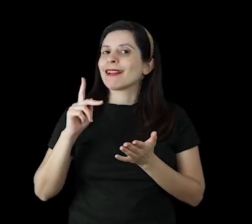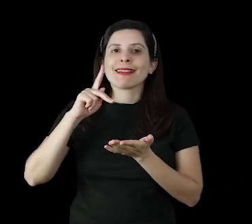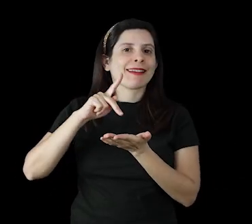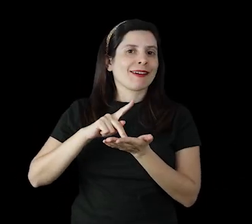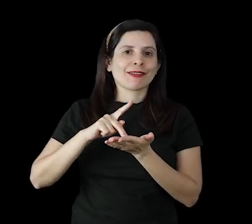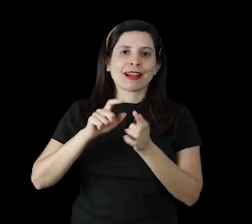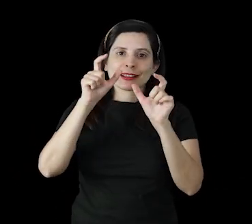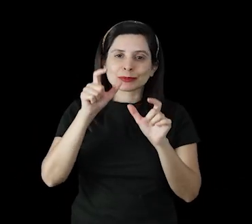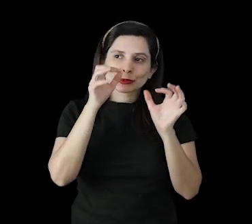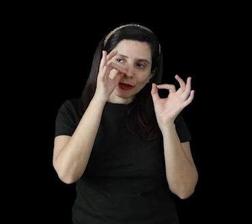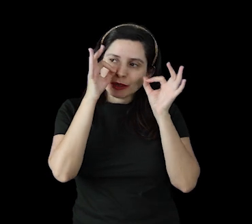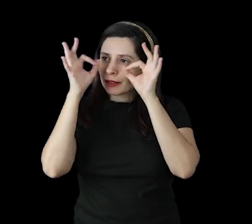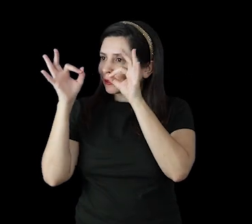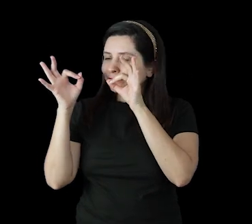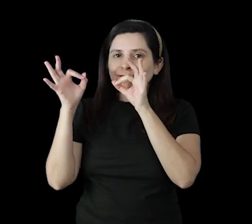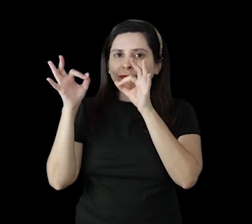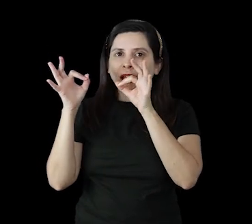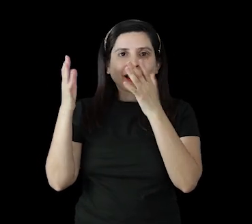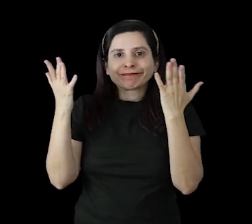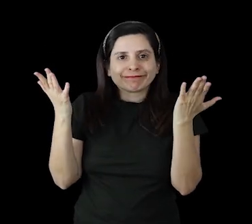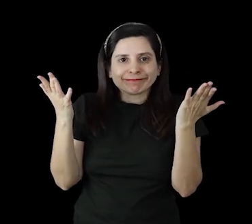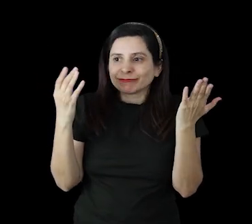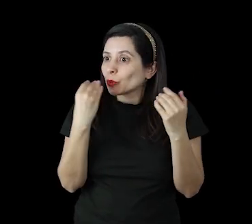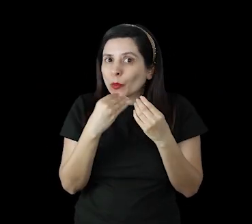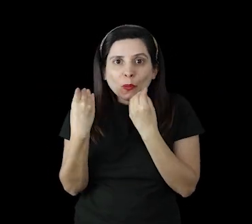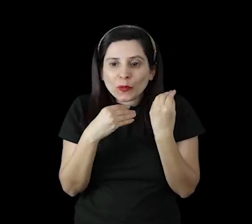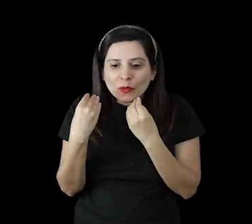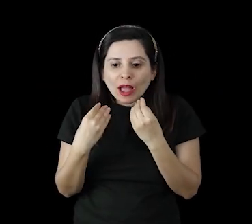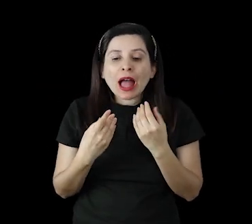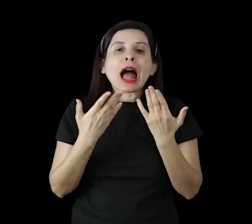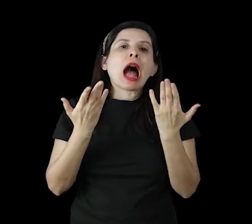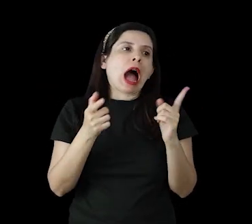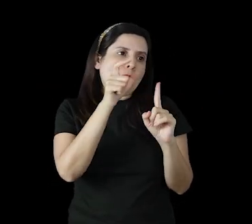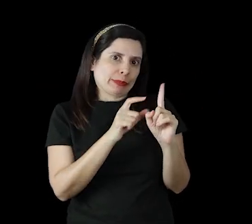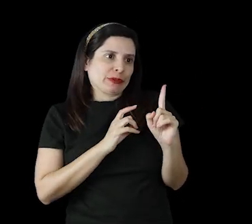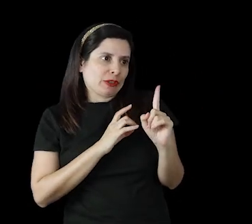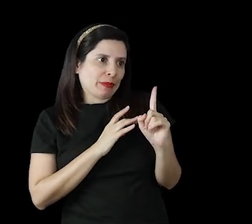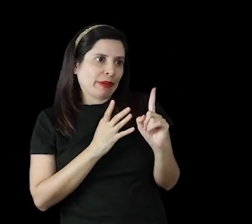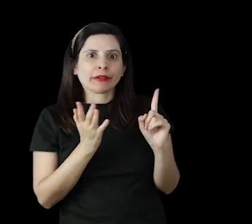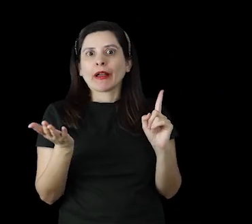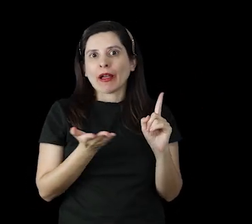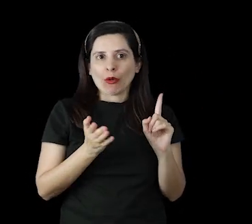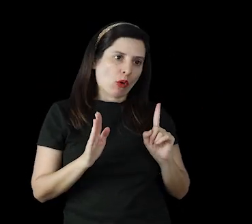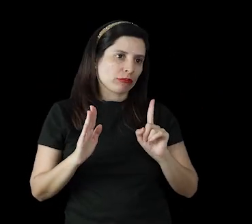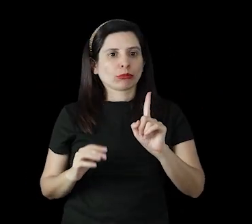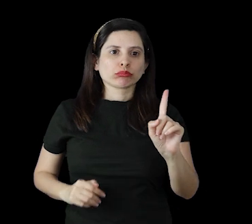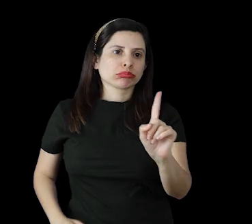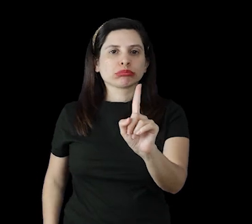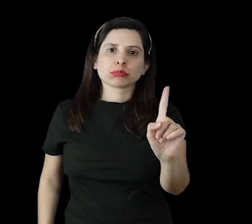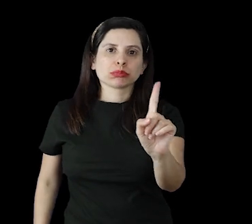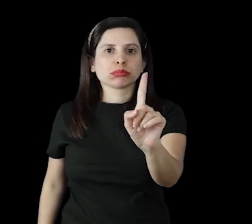se convencer, né? Falar, ah, tá, aquela agora mudou, né? Ah, tá, que aquela personagem que tinha medo agora saiu de casa,